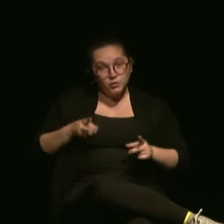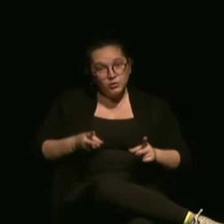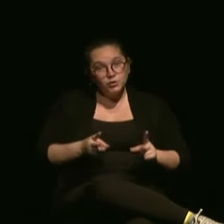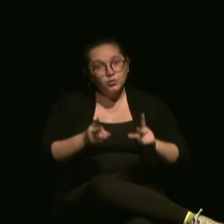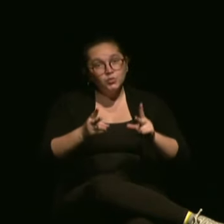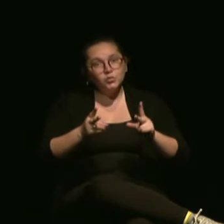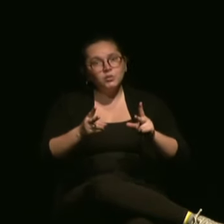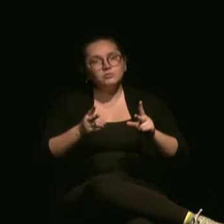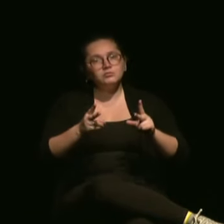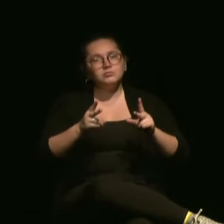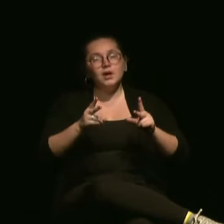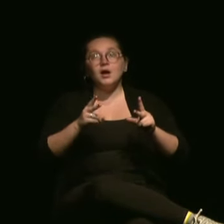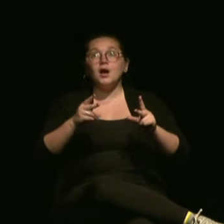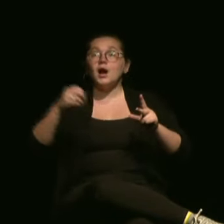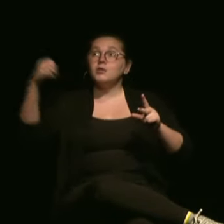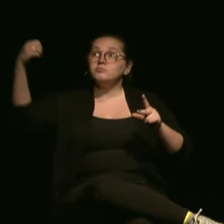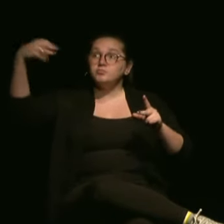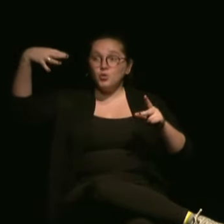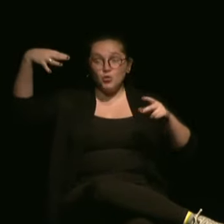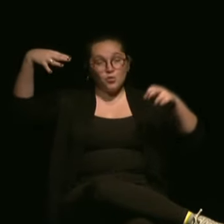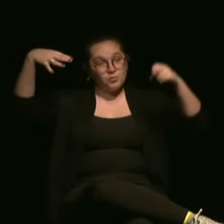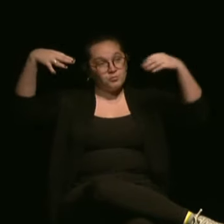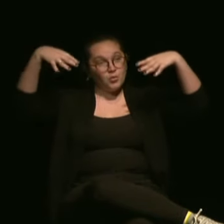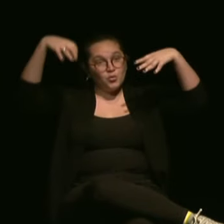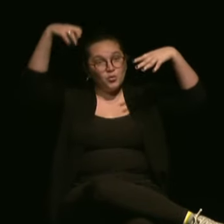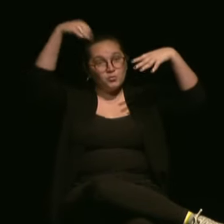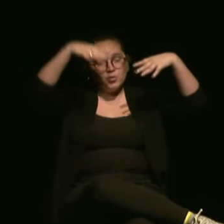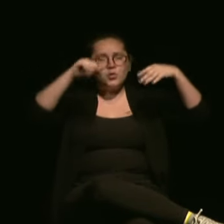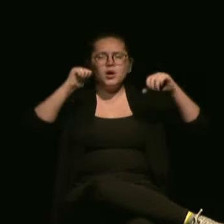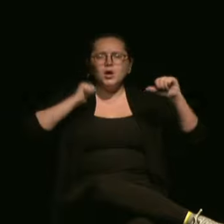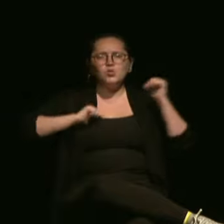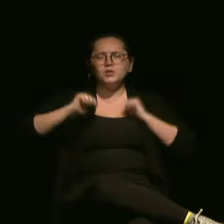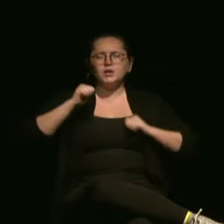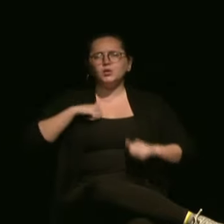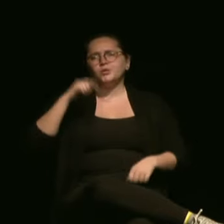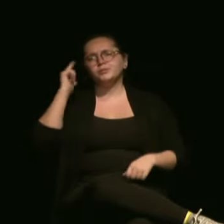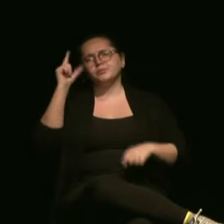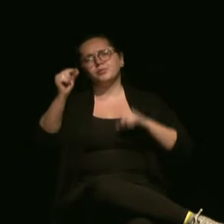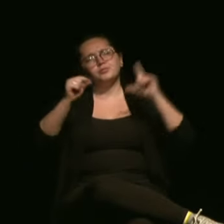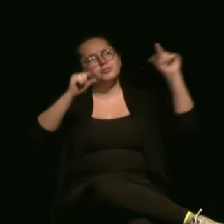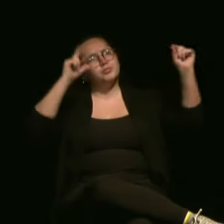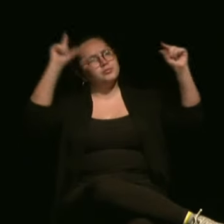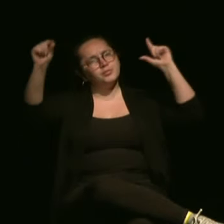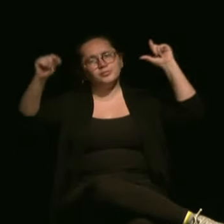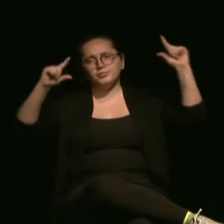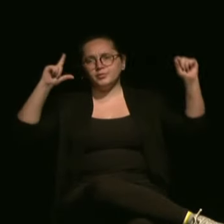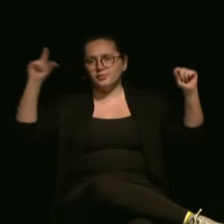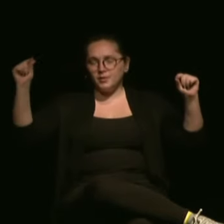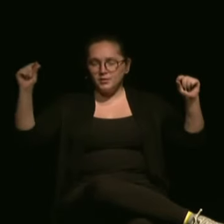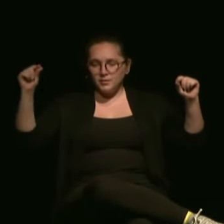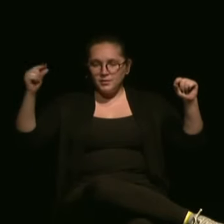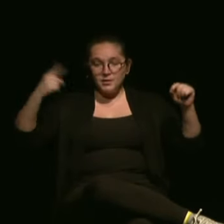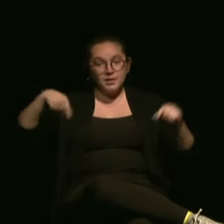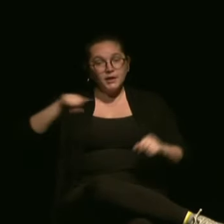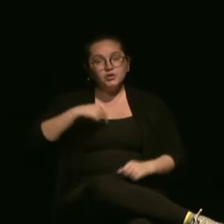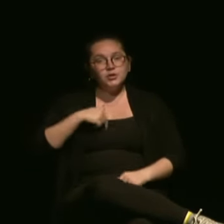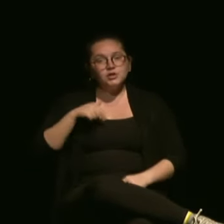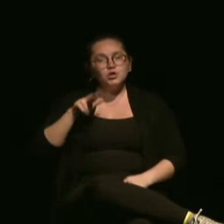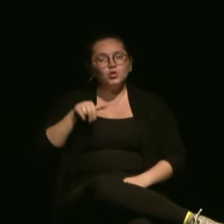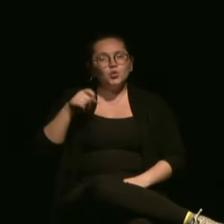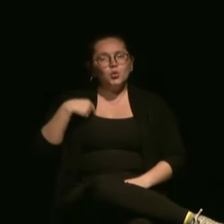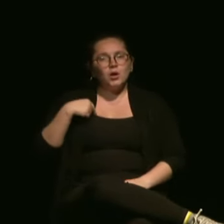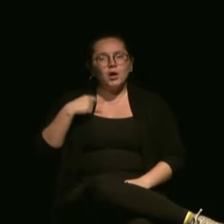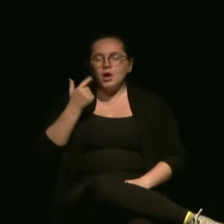os atores continuam, enfim, vão almoçar, é o que eles estão falando aqui, e a gente sequer ouve as últimas palavras da peça,